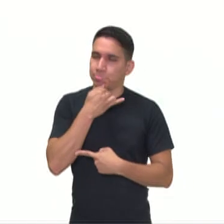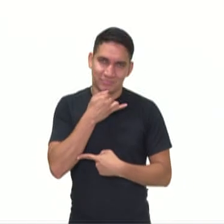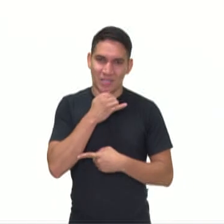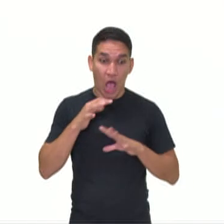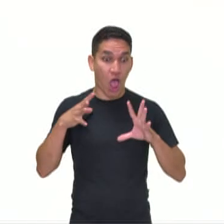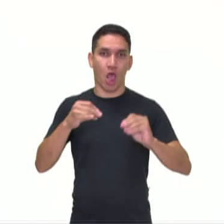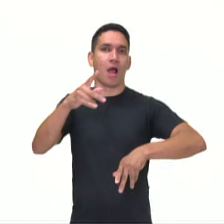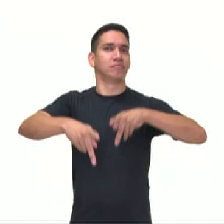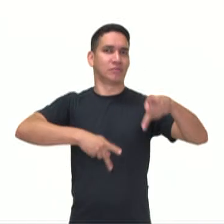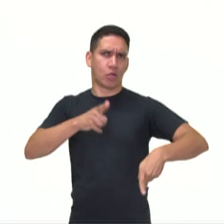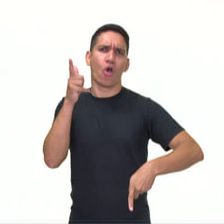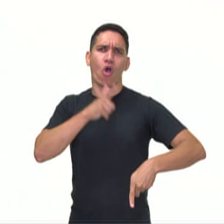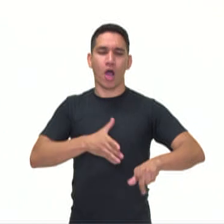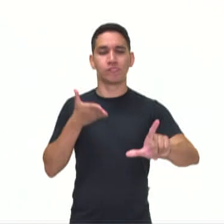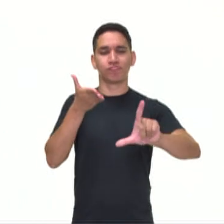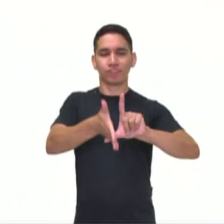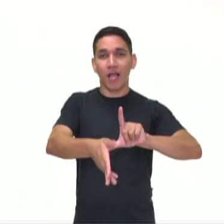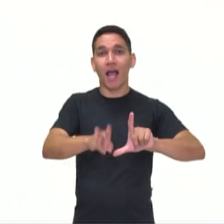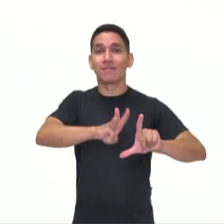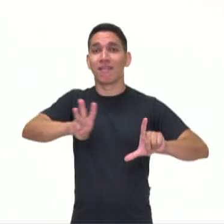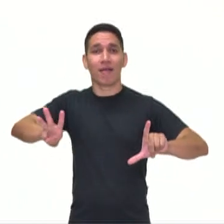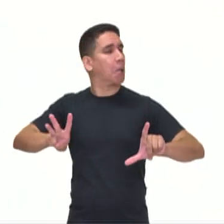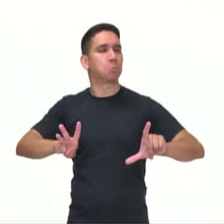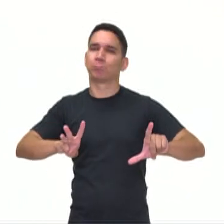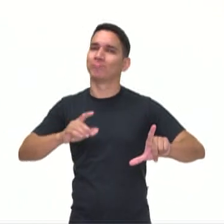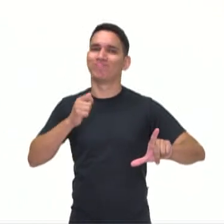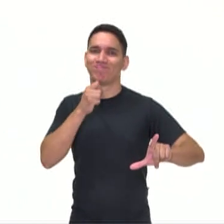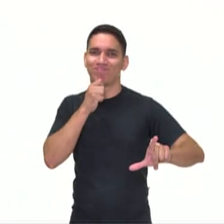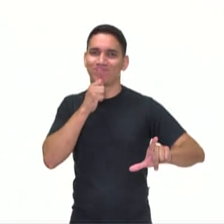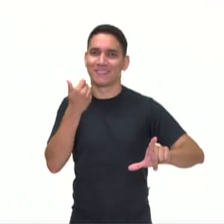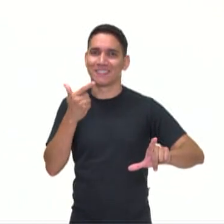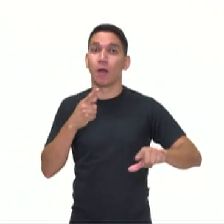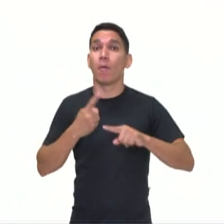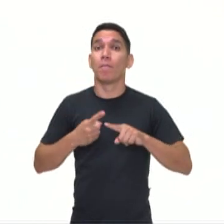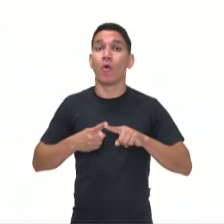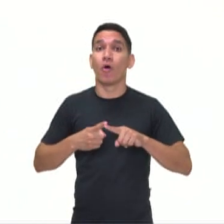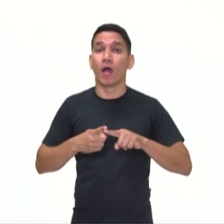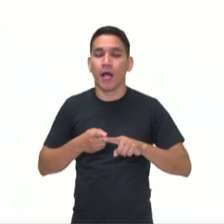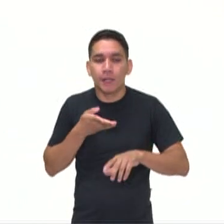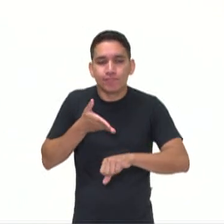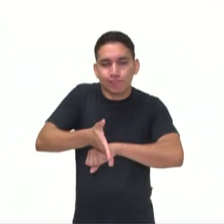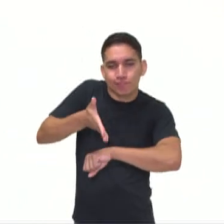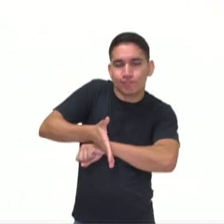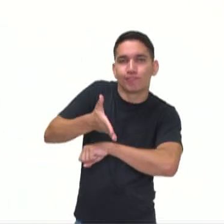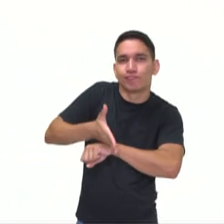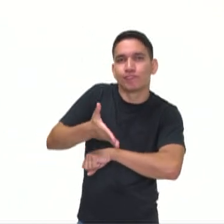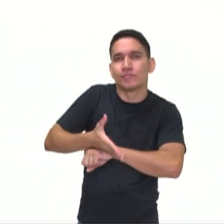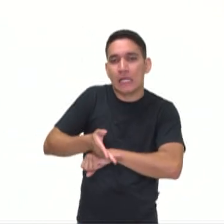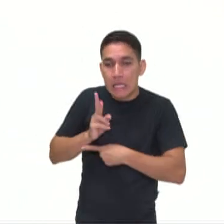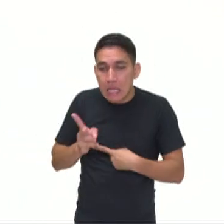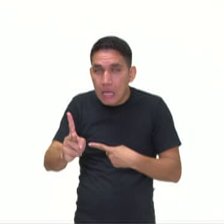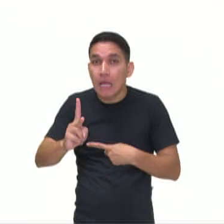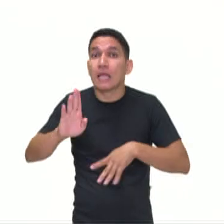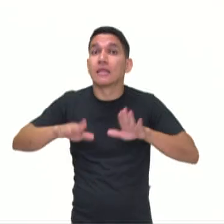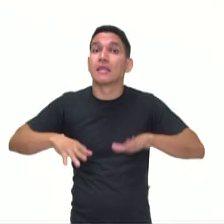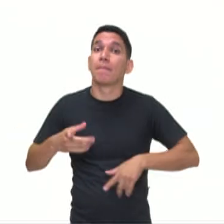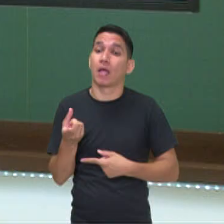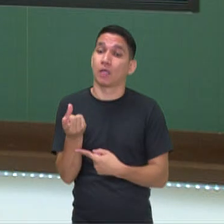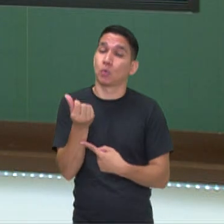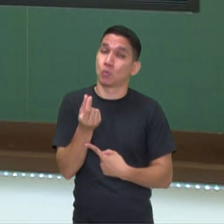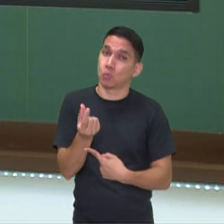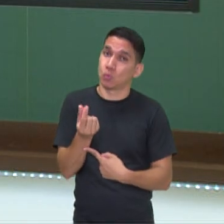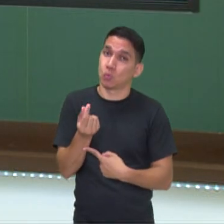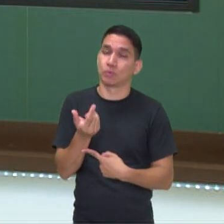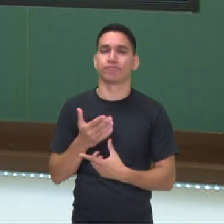as pessoas que possuem o pleno acesso à internet, pois a disponibilidade de acesso constante está associada à disponibilidade de capital. Então,